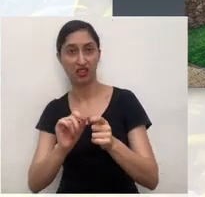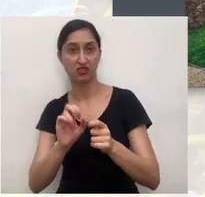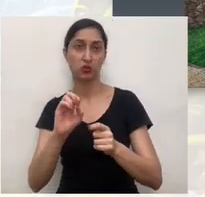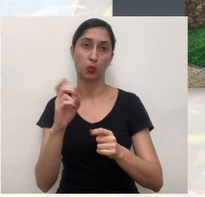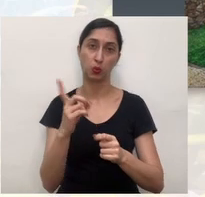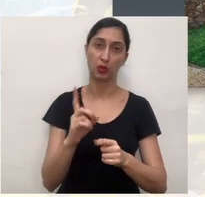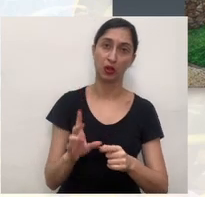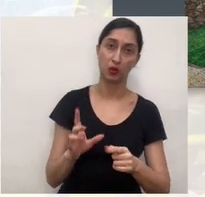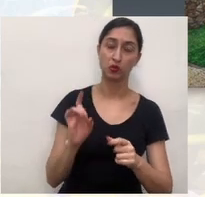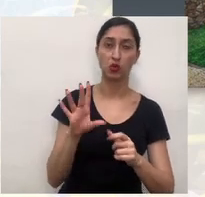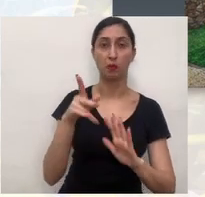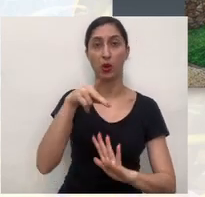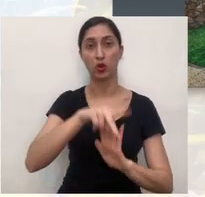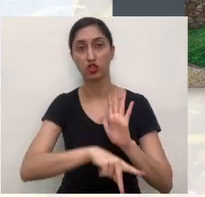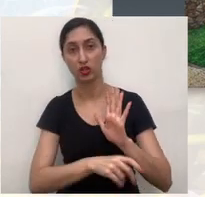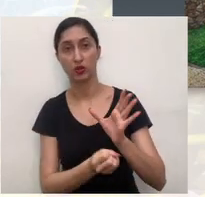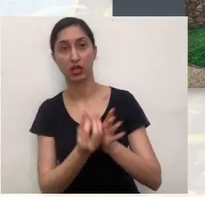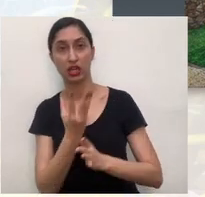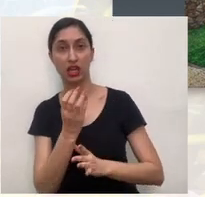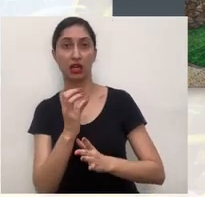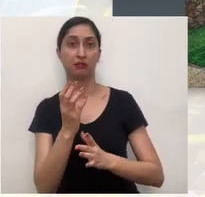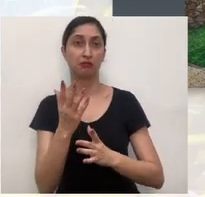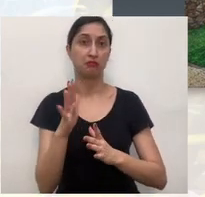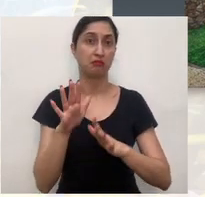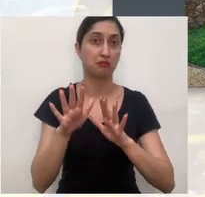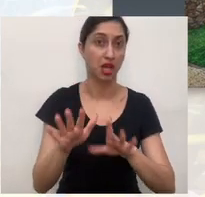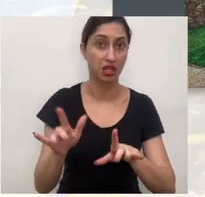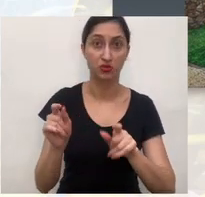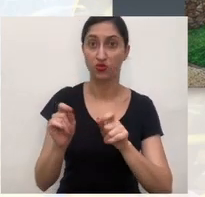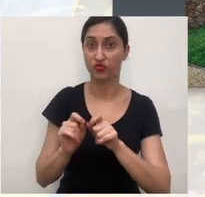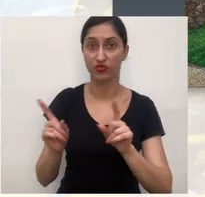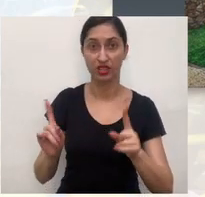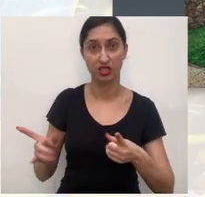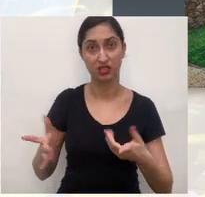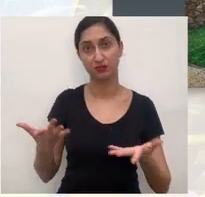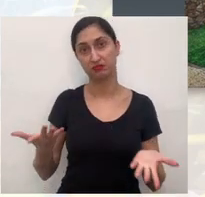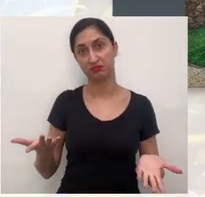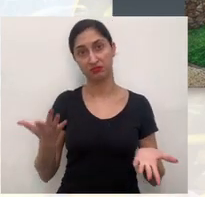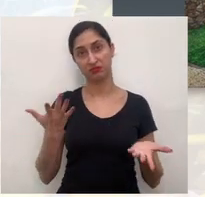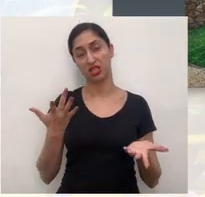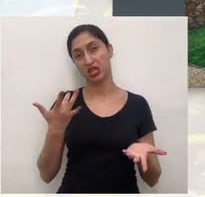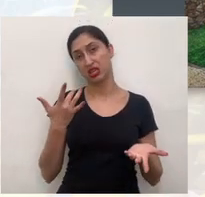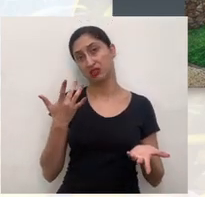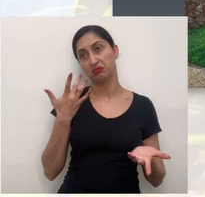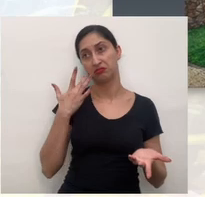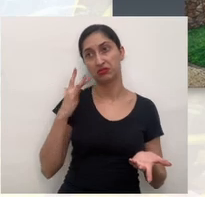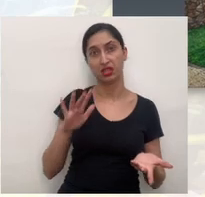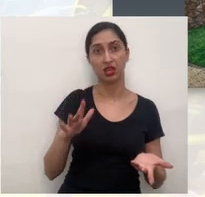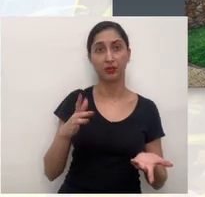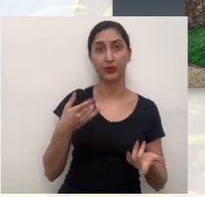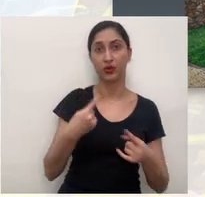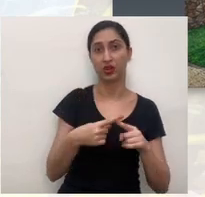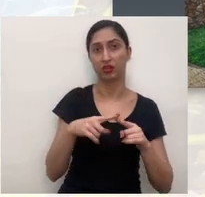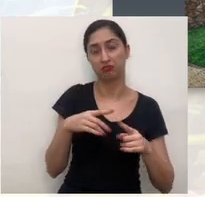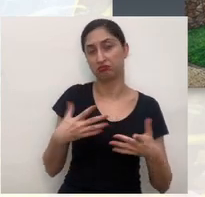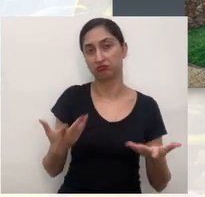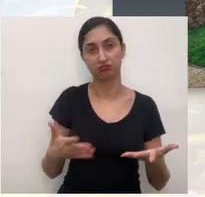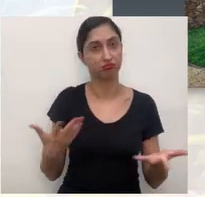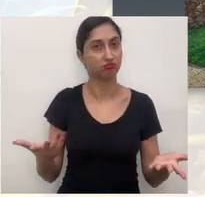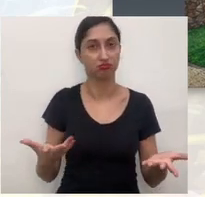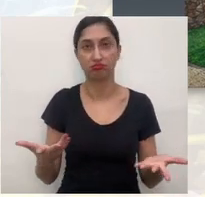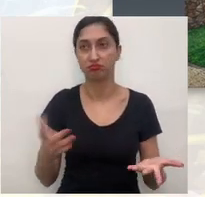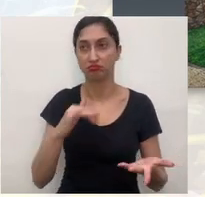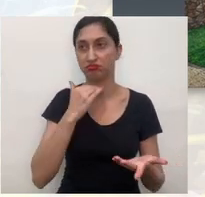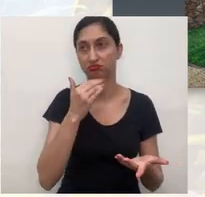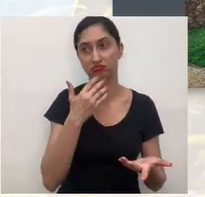executado. Seria pouco provável que a gente não soubesse ela tendo sido feita. Mas aqui é um jardim